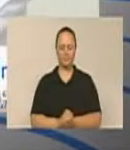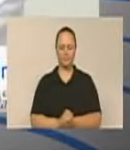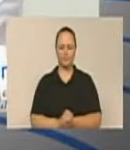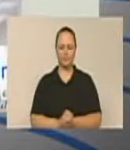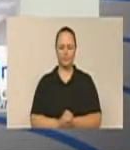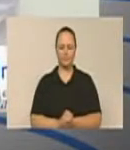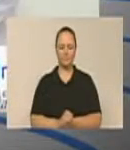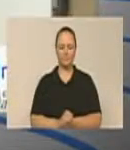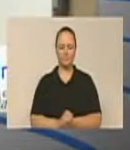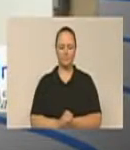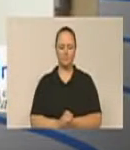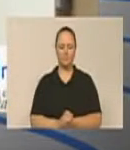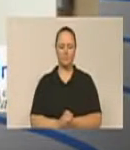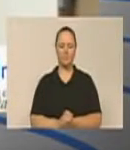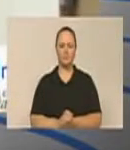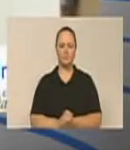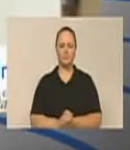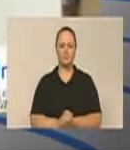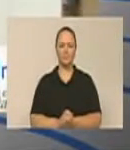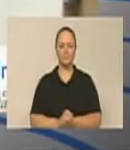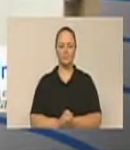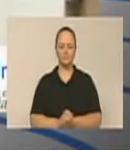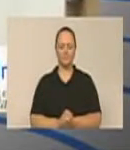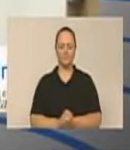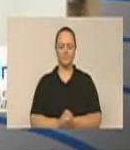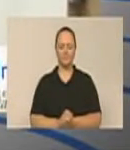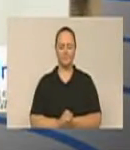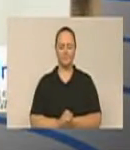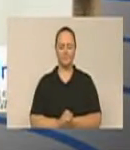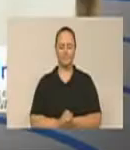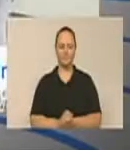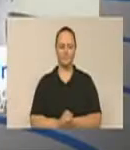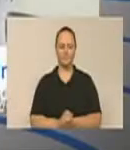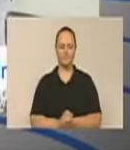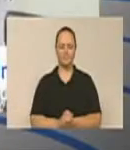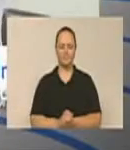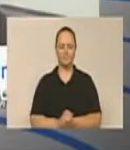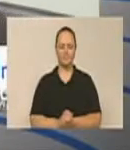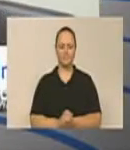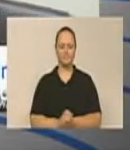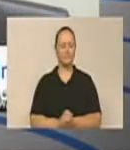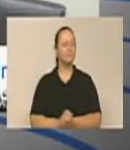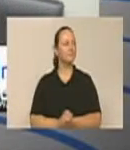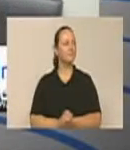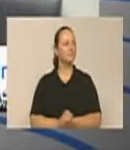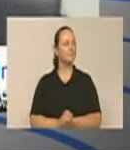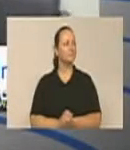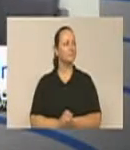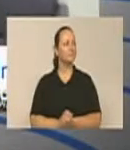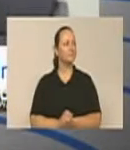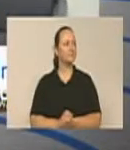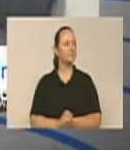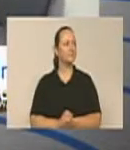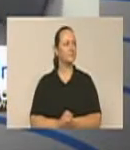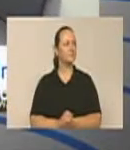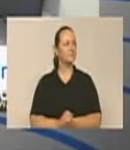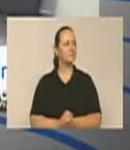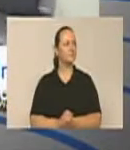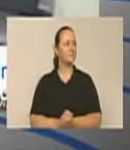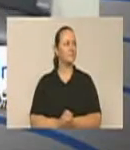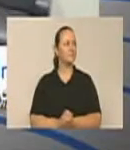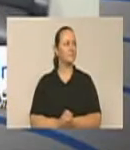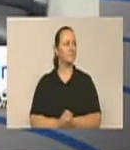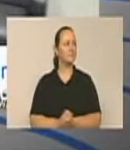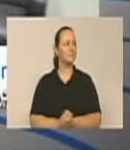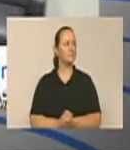Nós encontramos o André, que estava nas suas atividades habituais e subitamente iniciou uma crise convulsiva, uma crise epilética, caracterizada pela